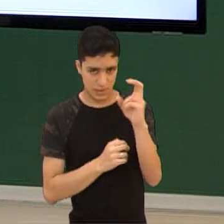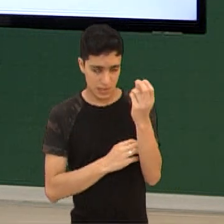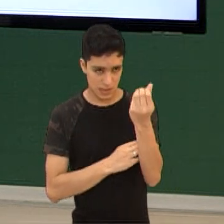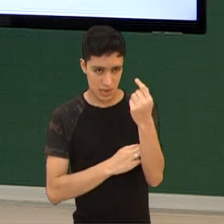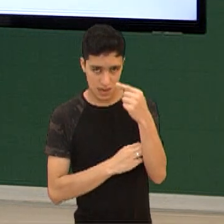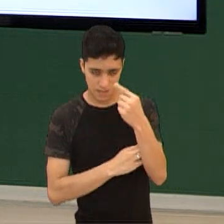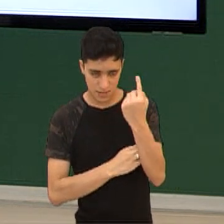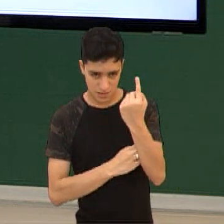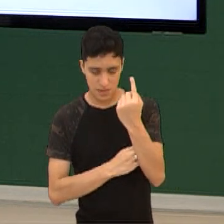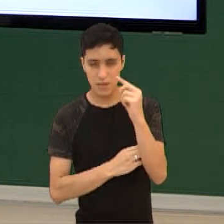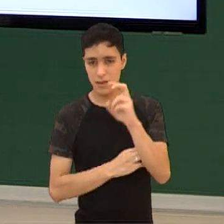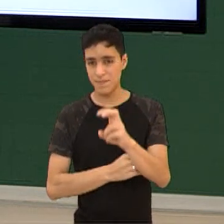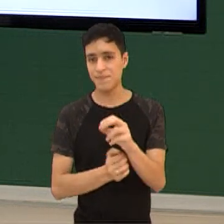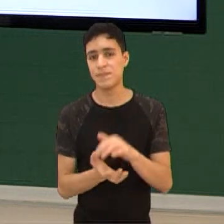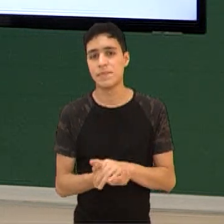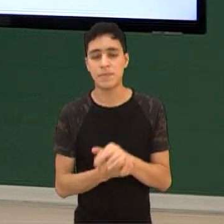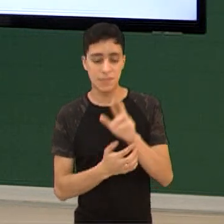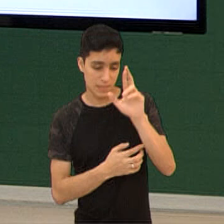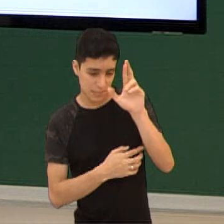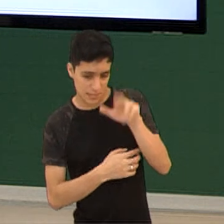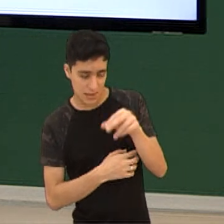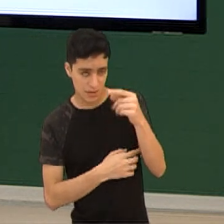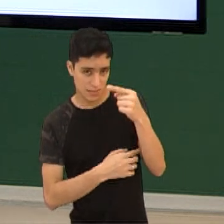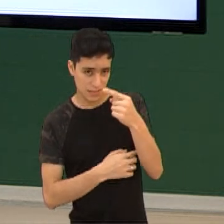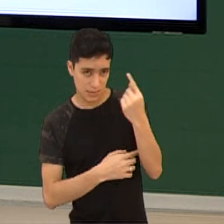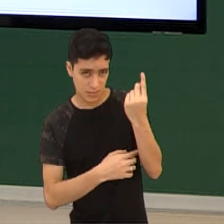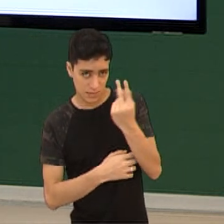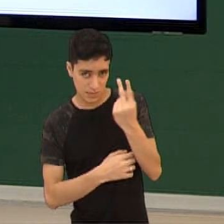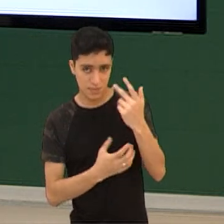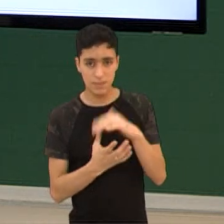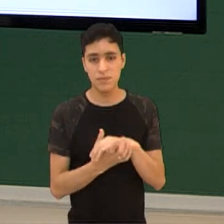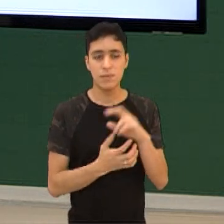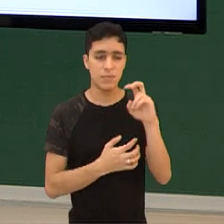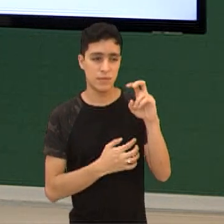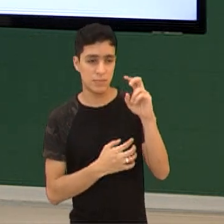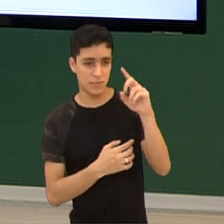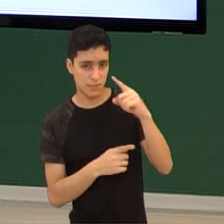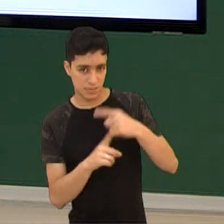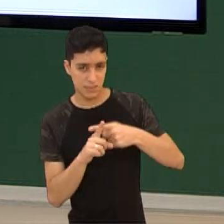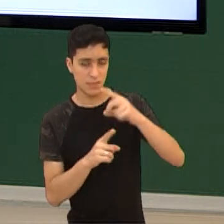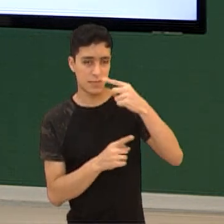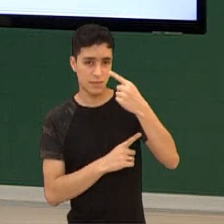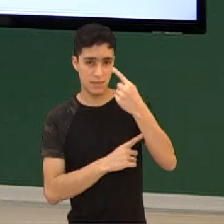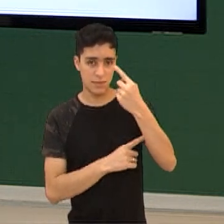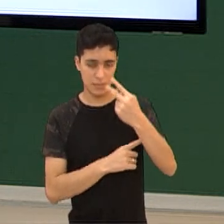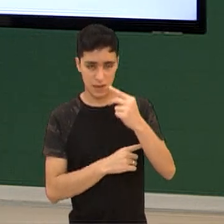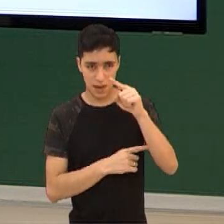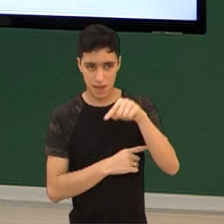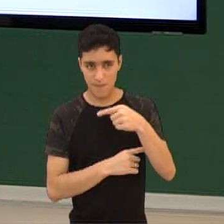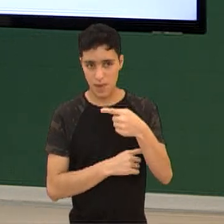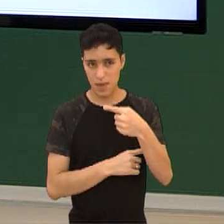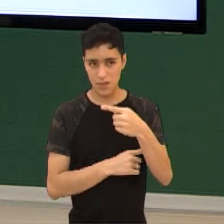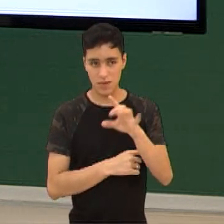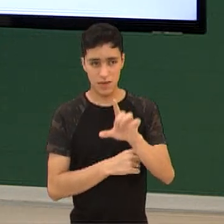menos 1, 5, razão menos 2, 5 vezes menos 2 dá menos